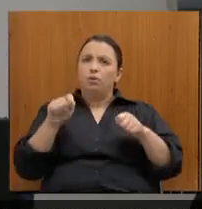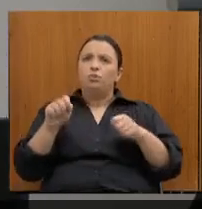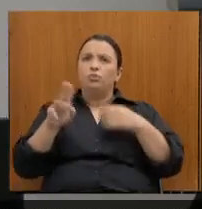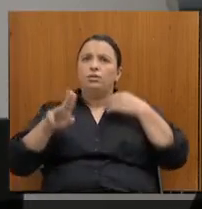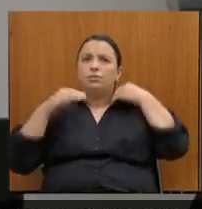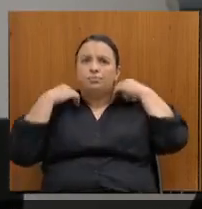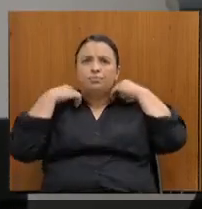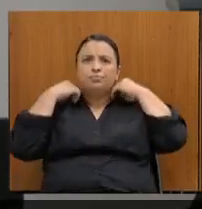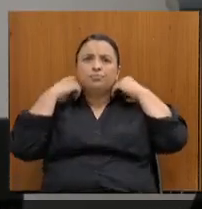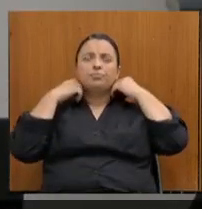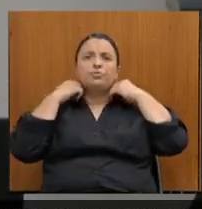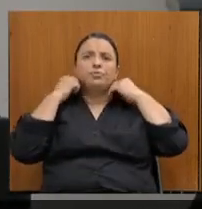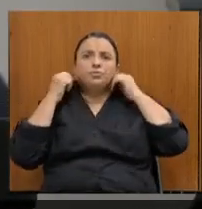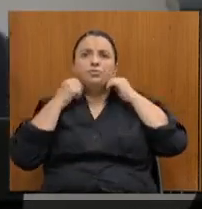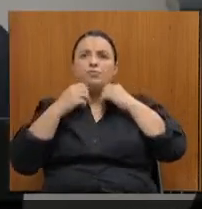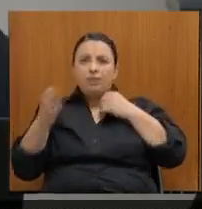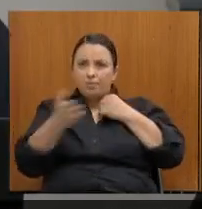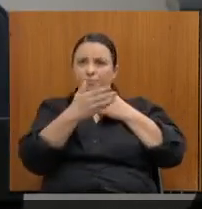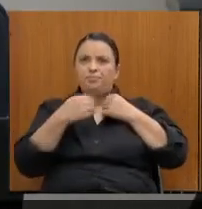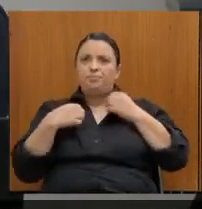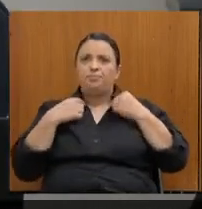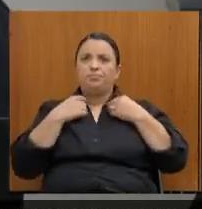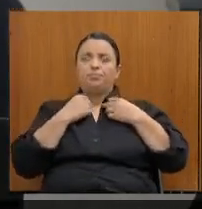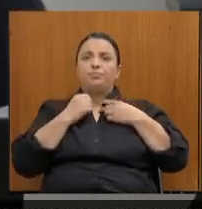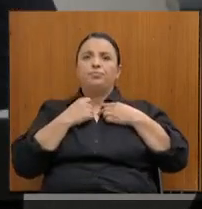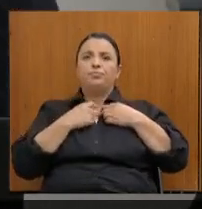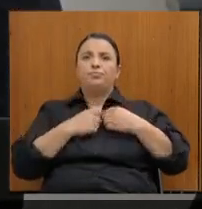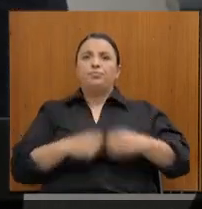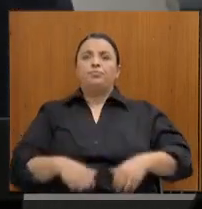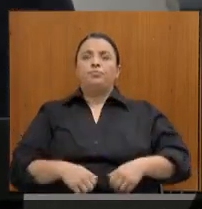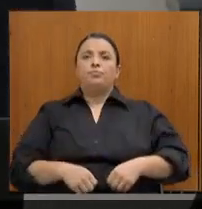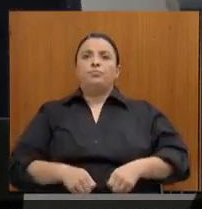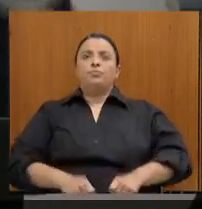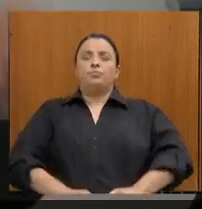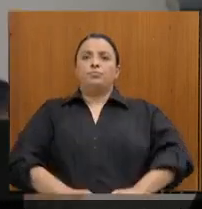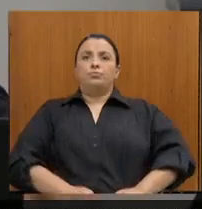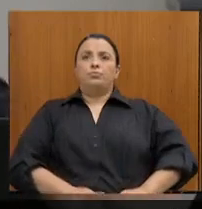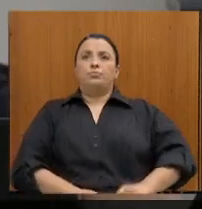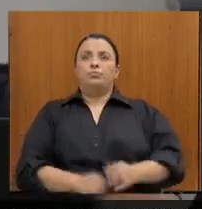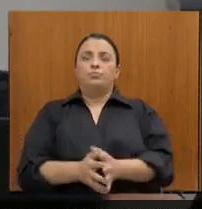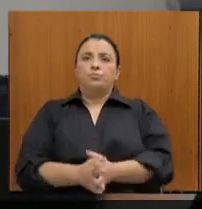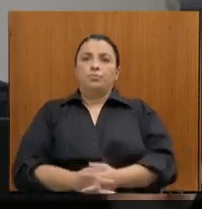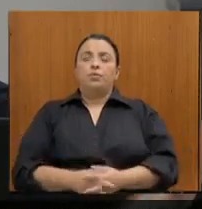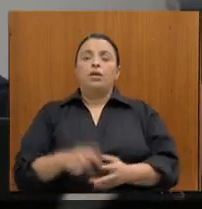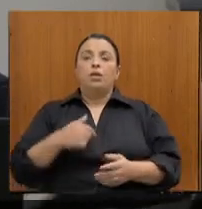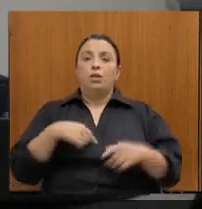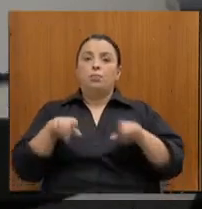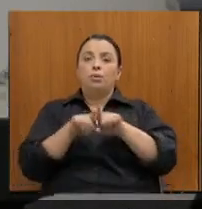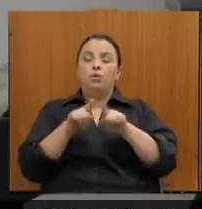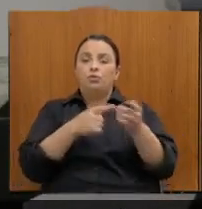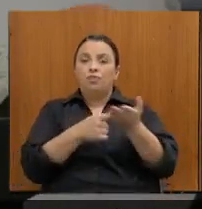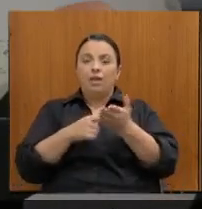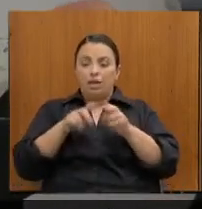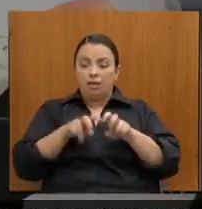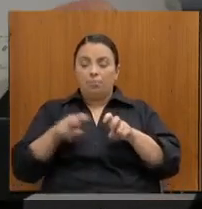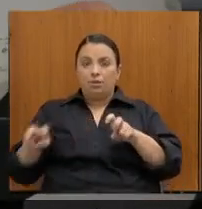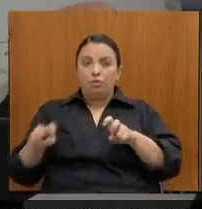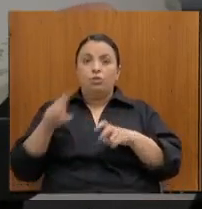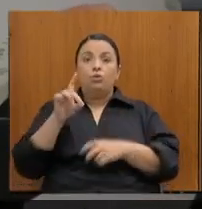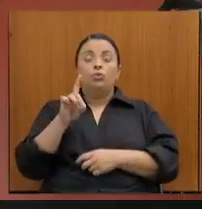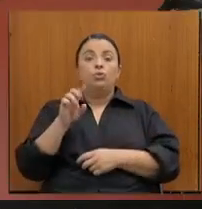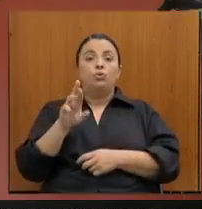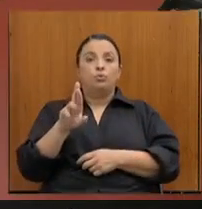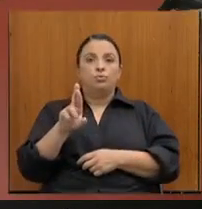Lia e vai lá faz a 11 e quantas gostaria de convidar aqui para mesa aqui doutor